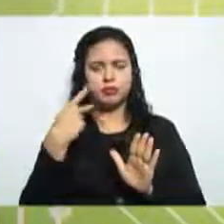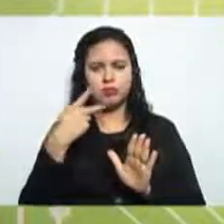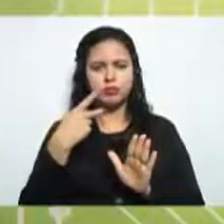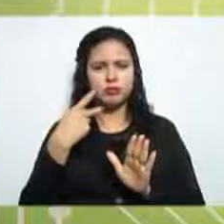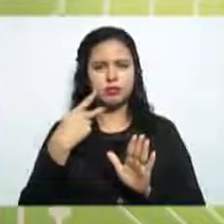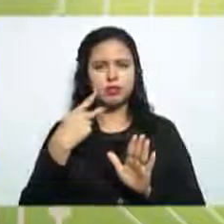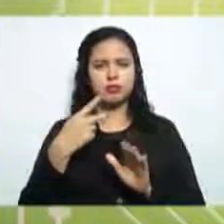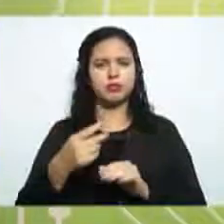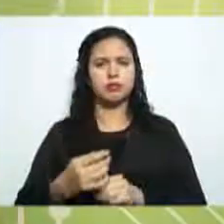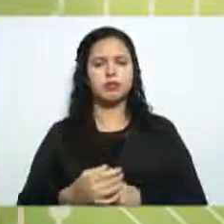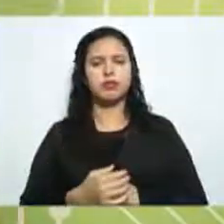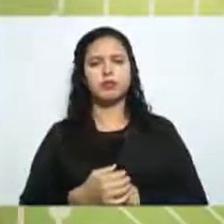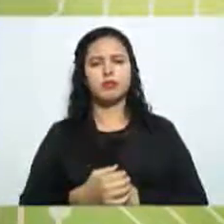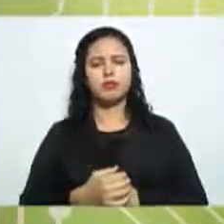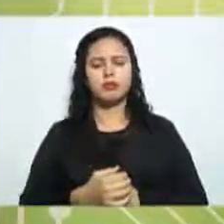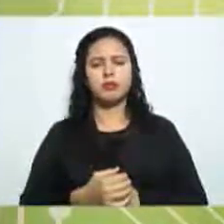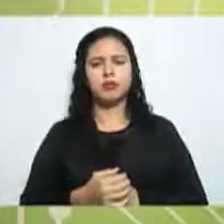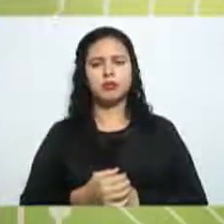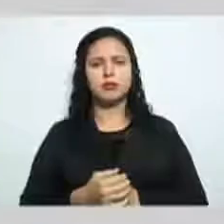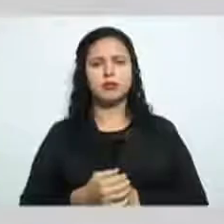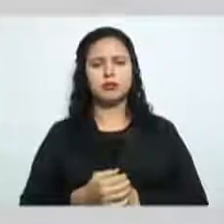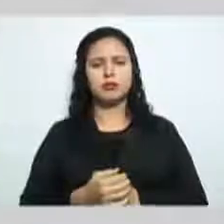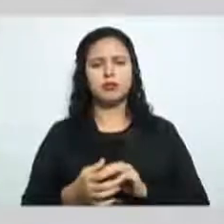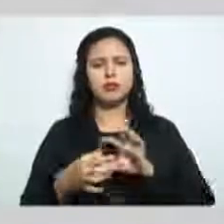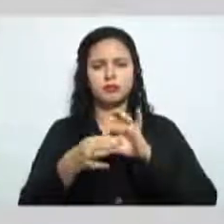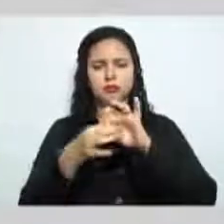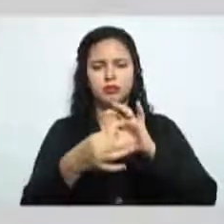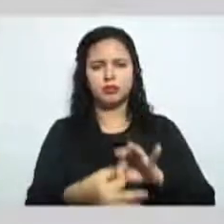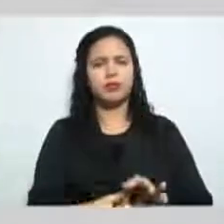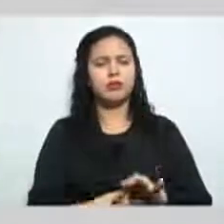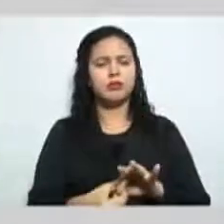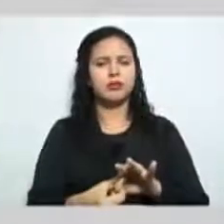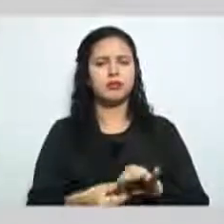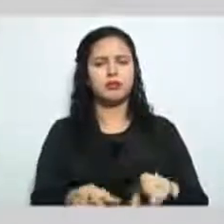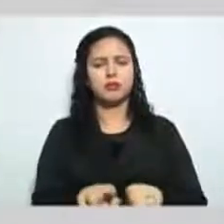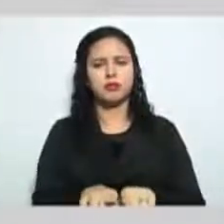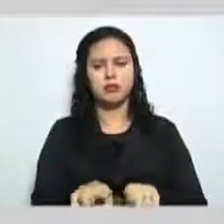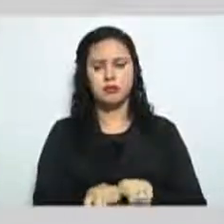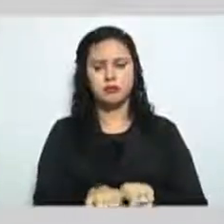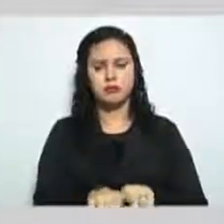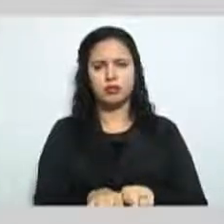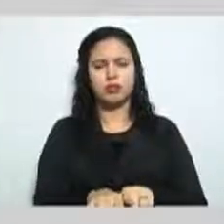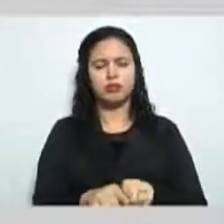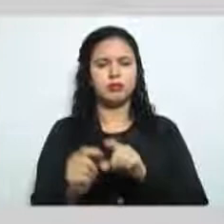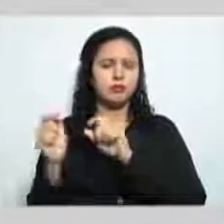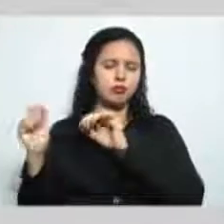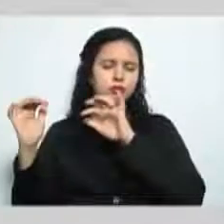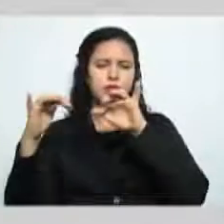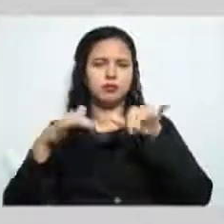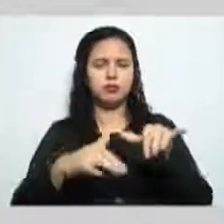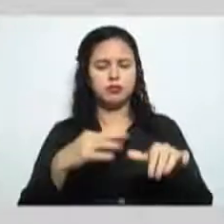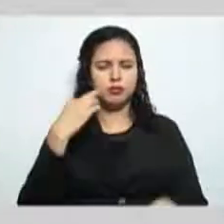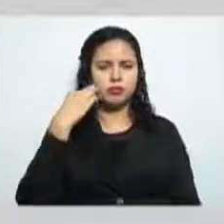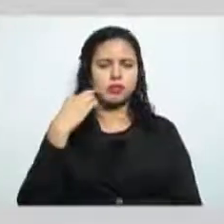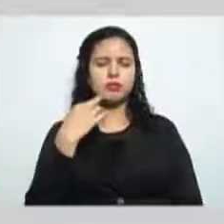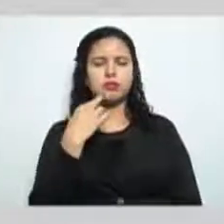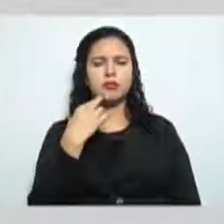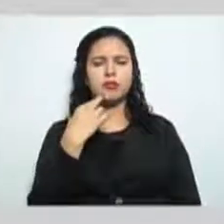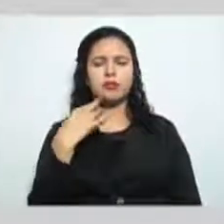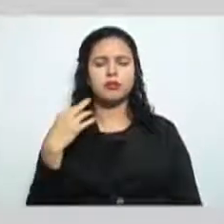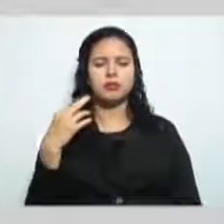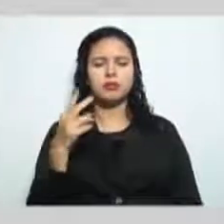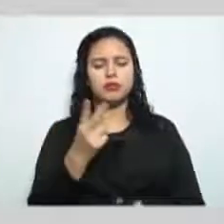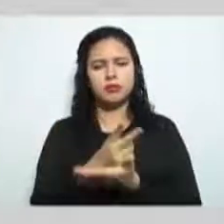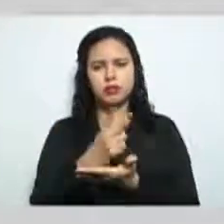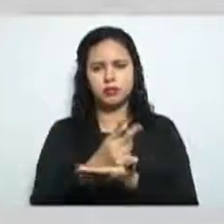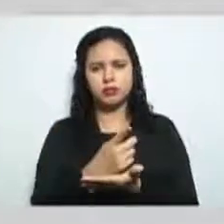fundiária. E essas políticas estão muito ligadas também à onda migratória para o Estado de Rondônia. Toda vez que a gente